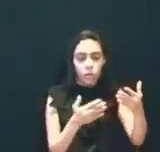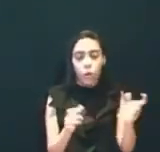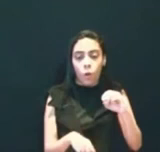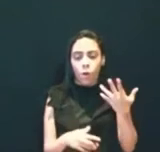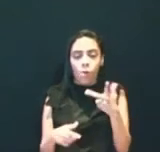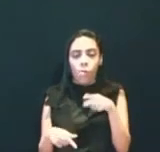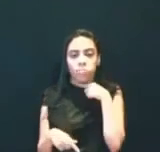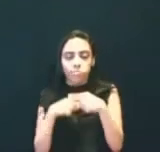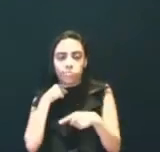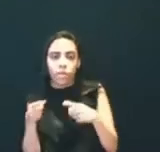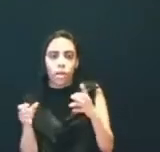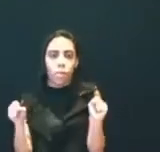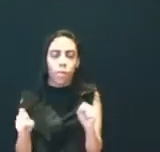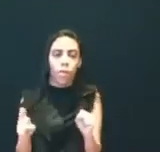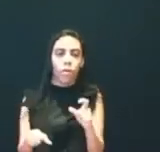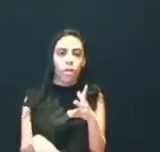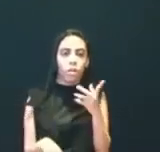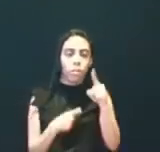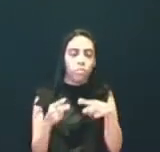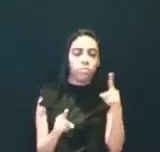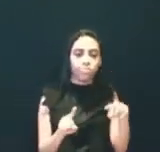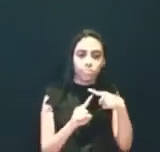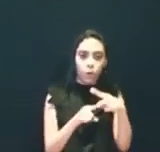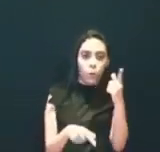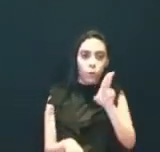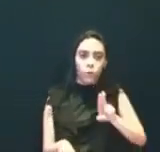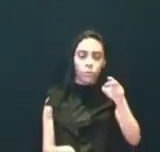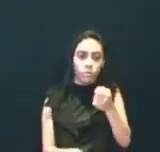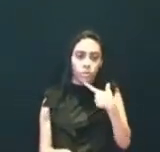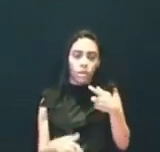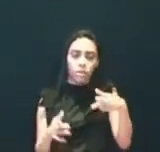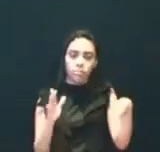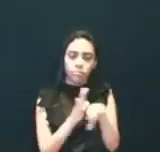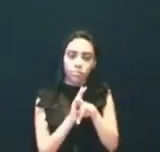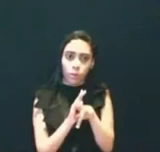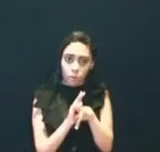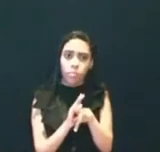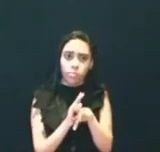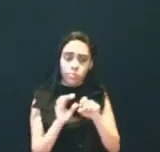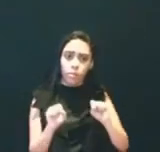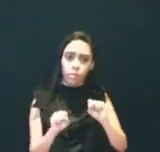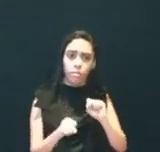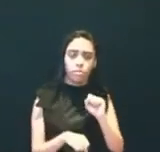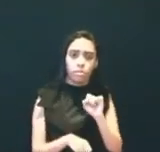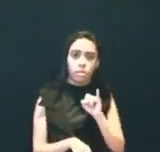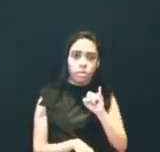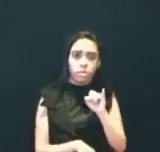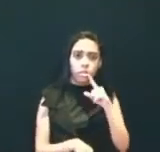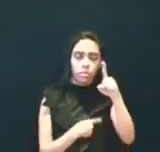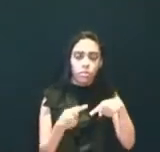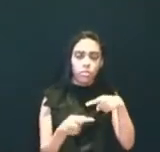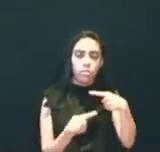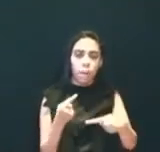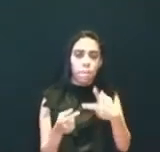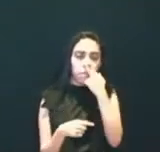após a quimioterapia poderiam se beneficiar do uso desses anticorpos monoclonais, então esses poderiam, em seguida, fazer melhor um transplante